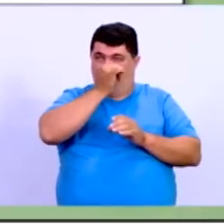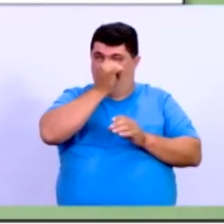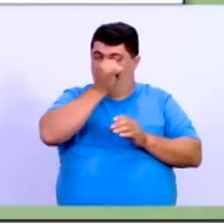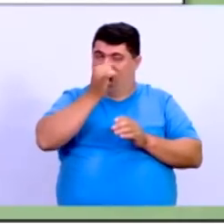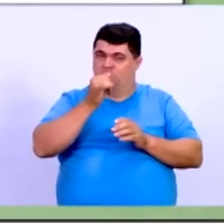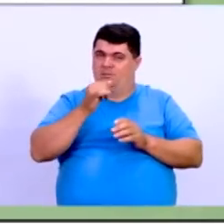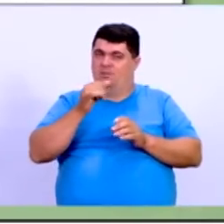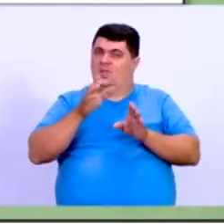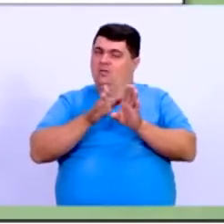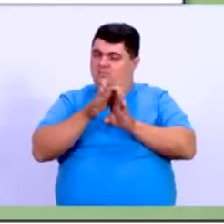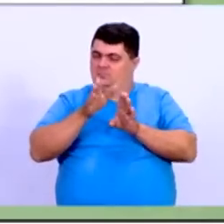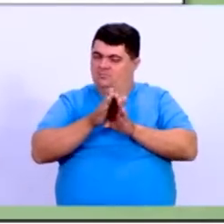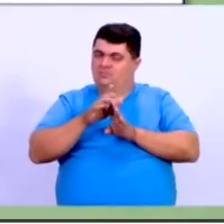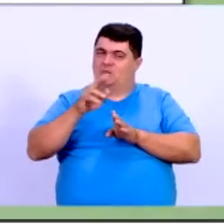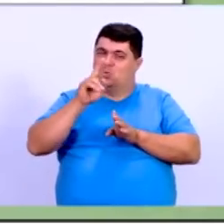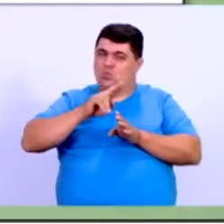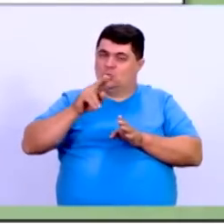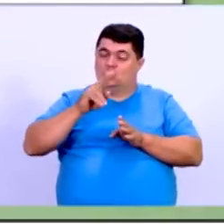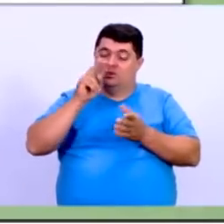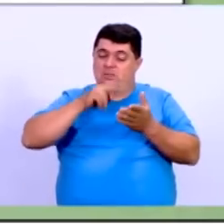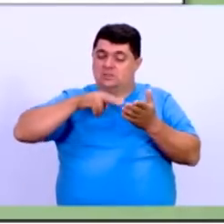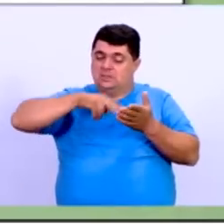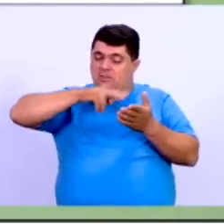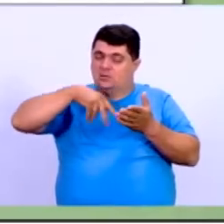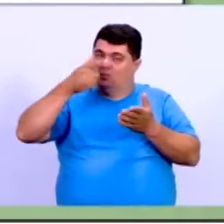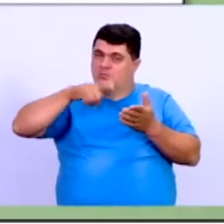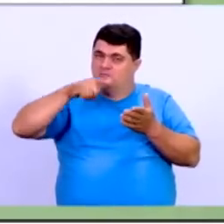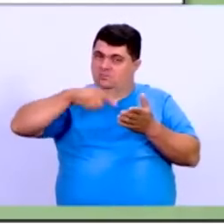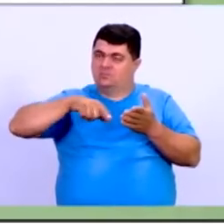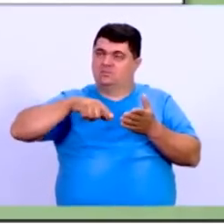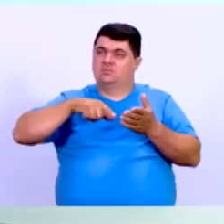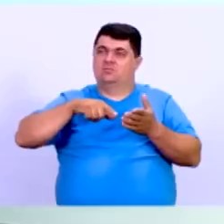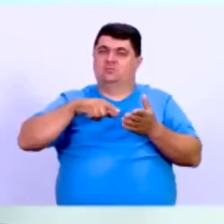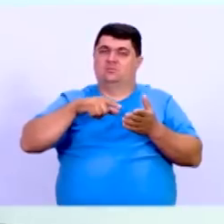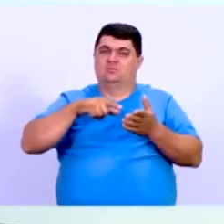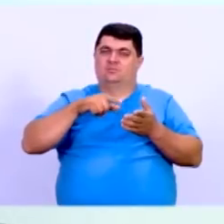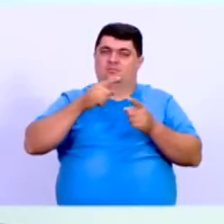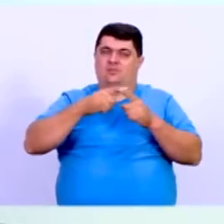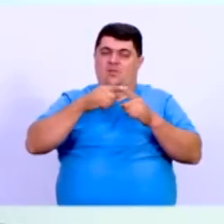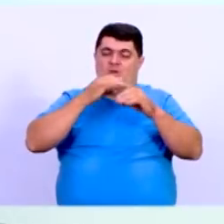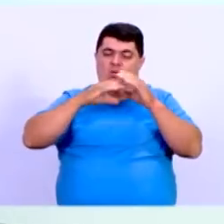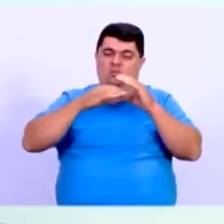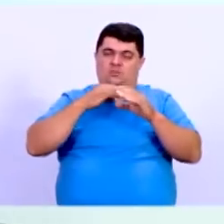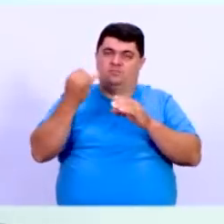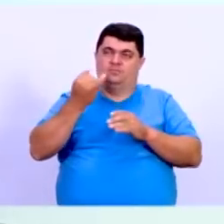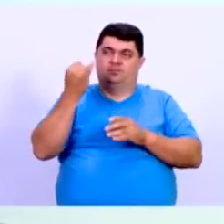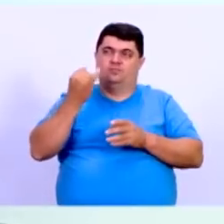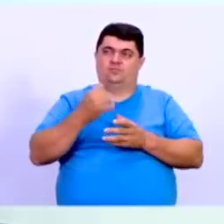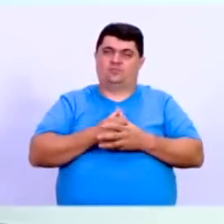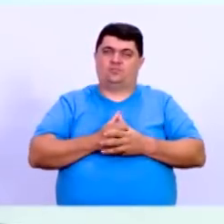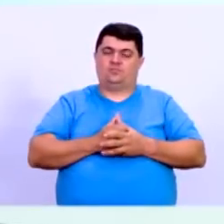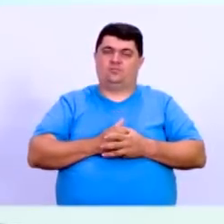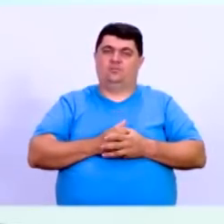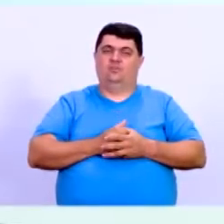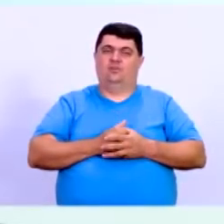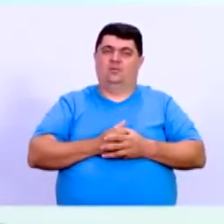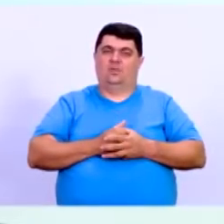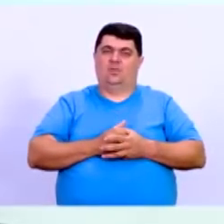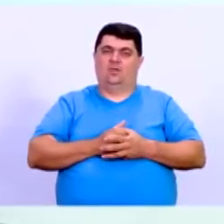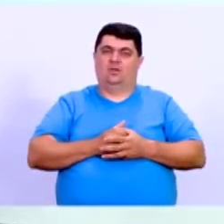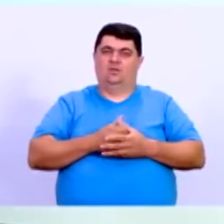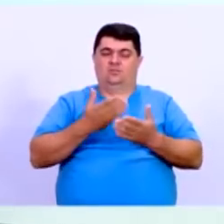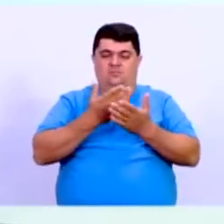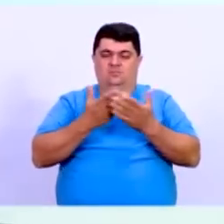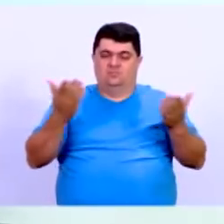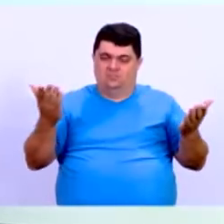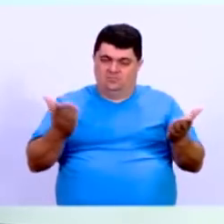Fica a dica aí para vocês sobre esse quadro aí dos elementos da comunicação, tá? No mais, pessoal, a nossa aula é